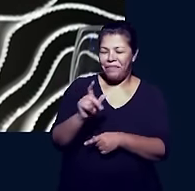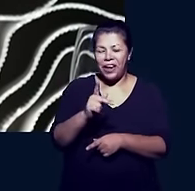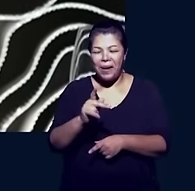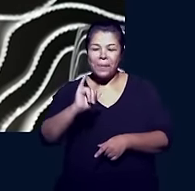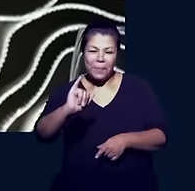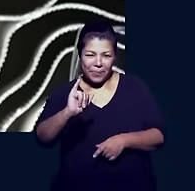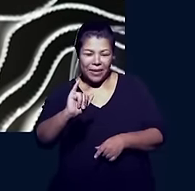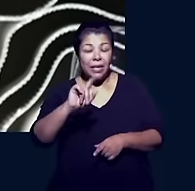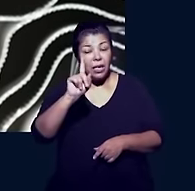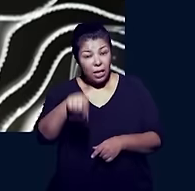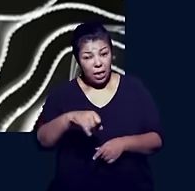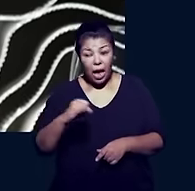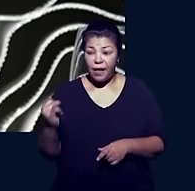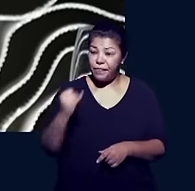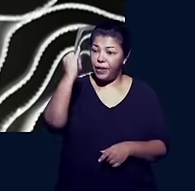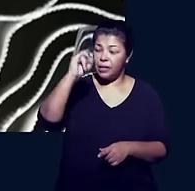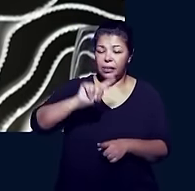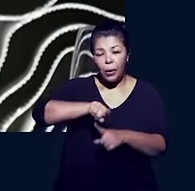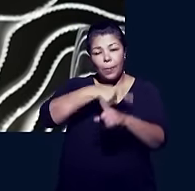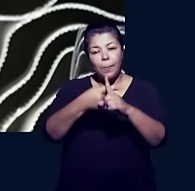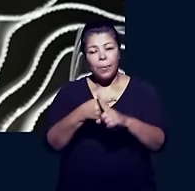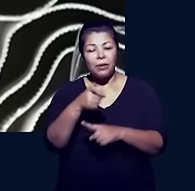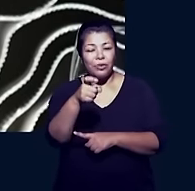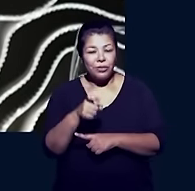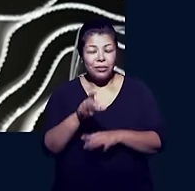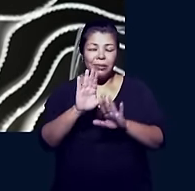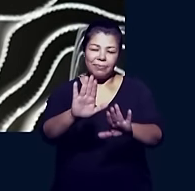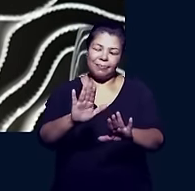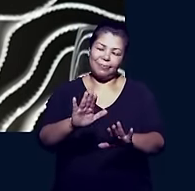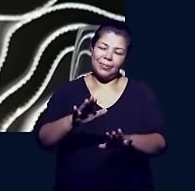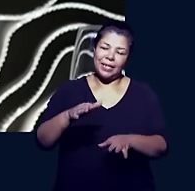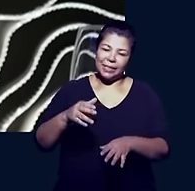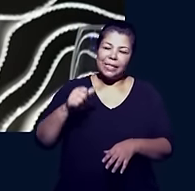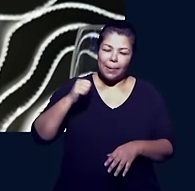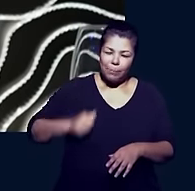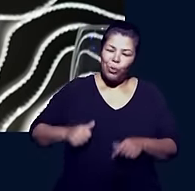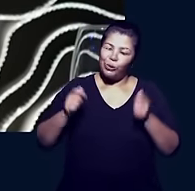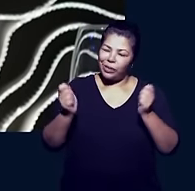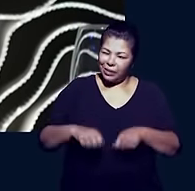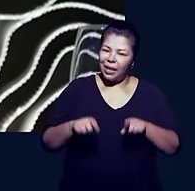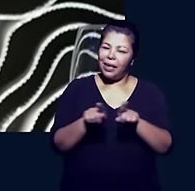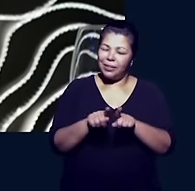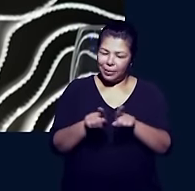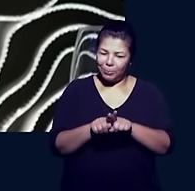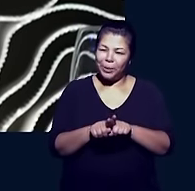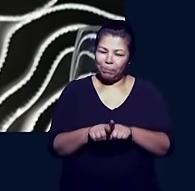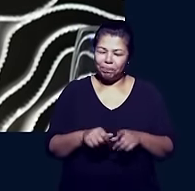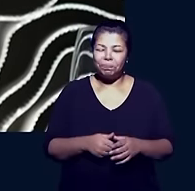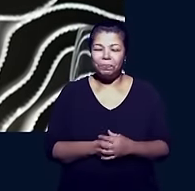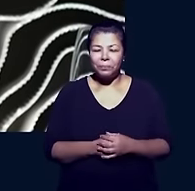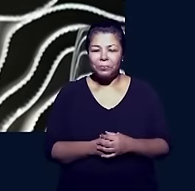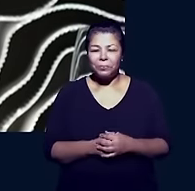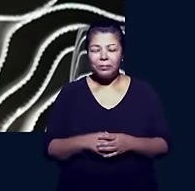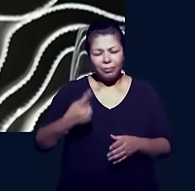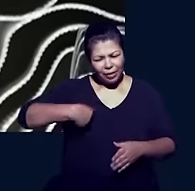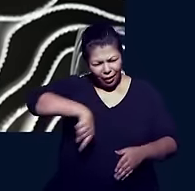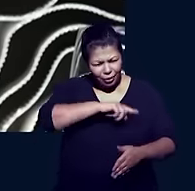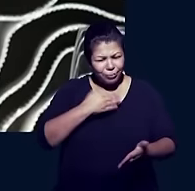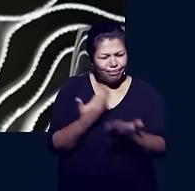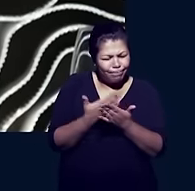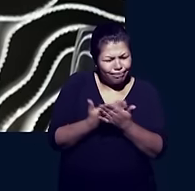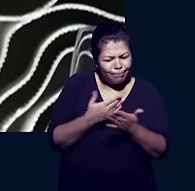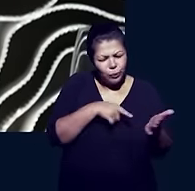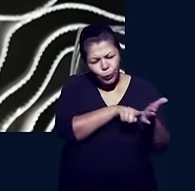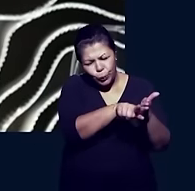mais x a bolsa também tem muita oportunidade sobre o fluxo Fabi a gente faz esses estudos a gente não consegue